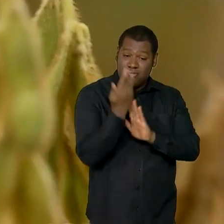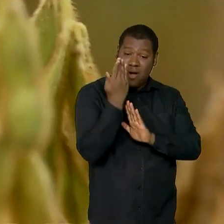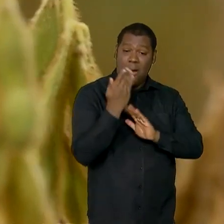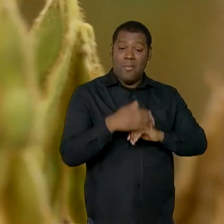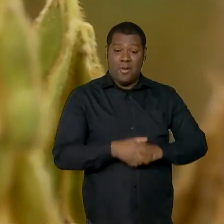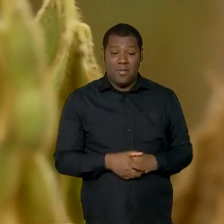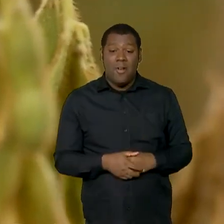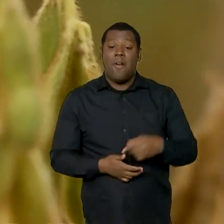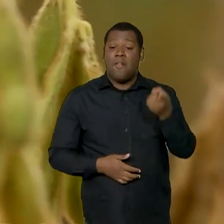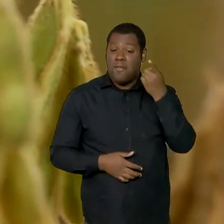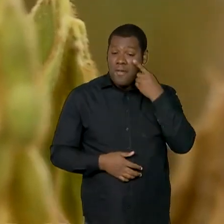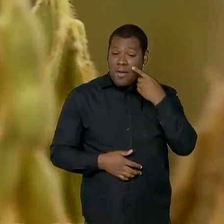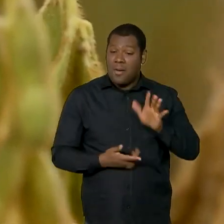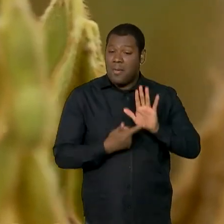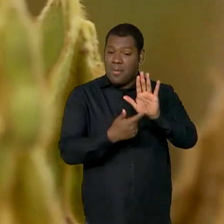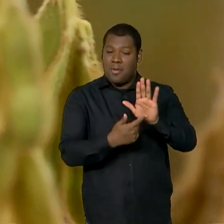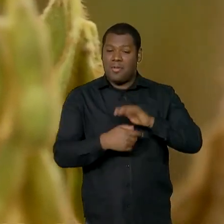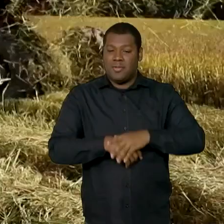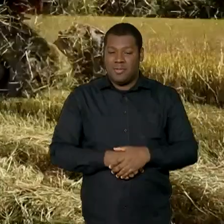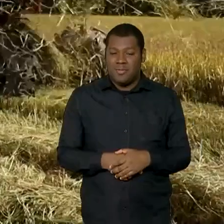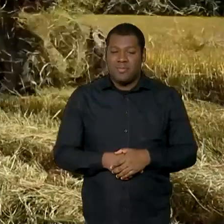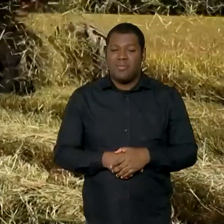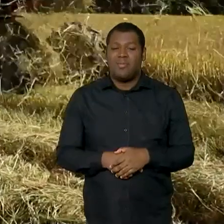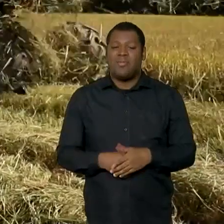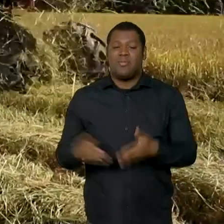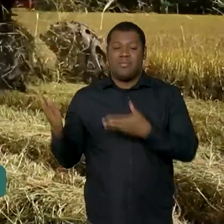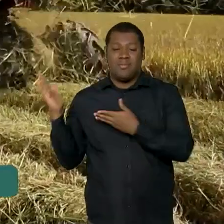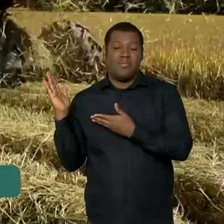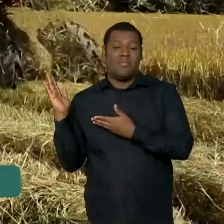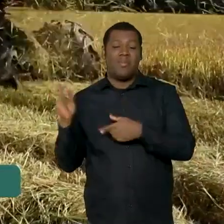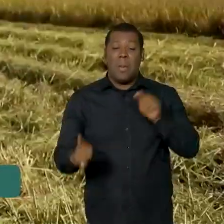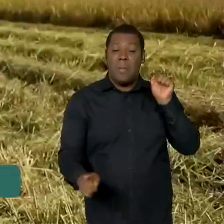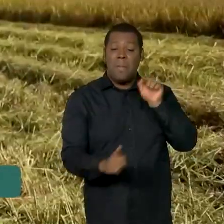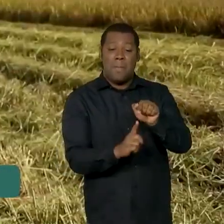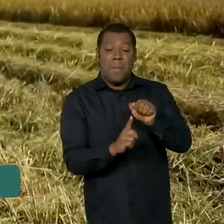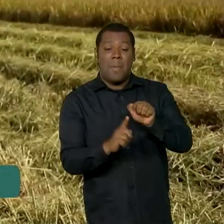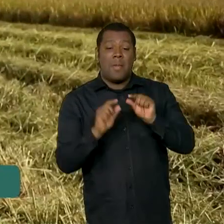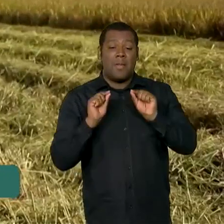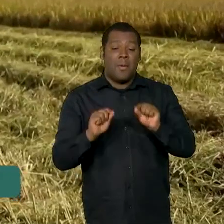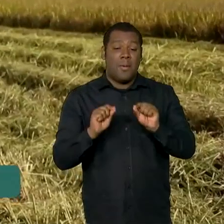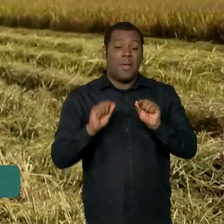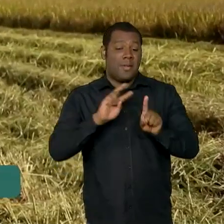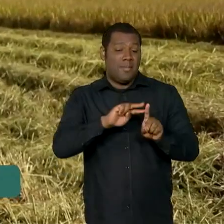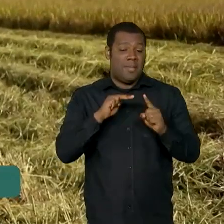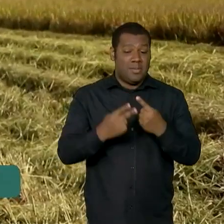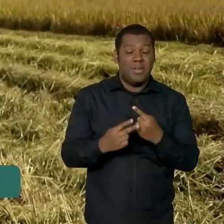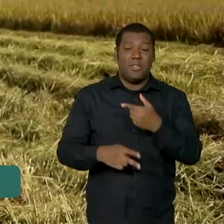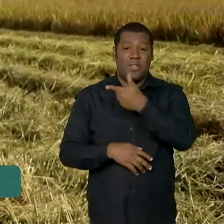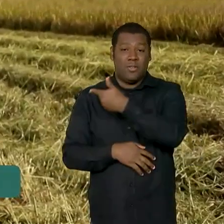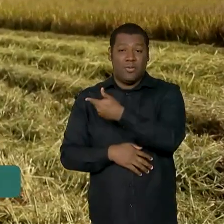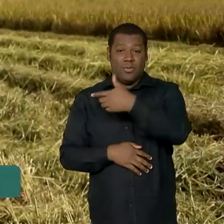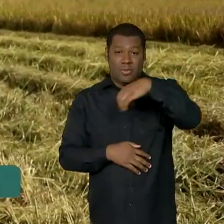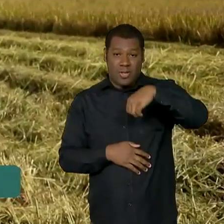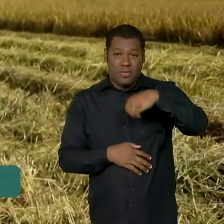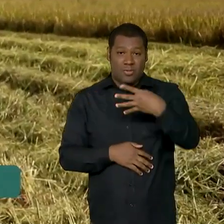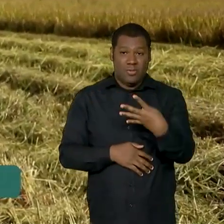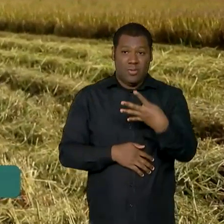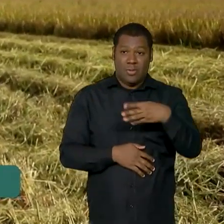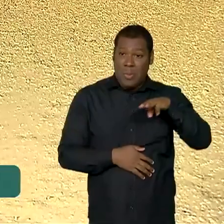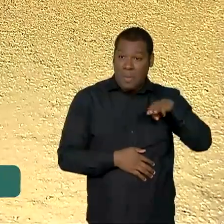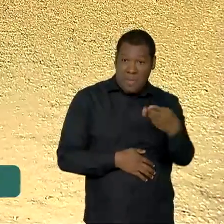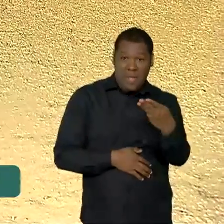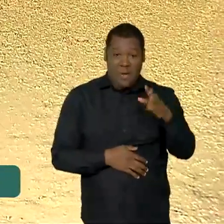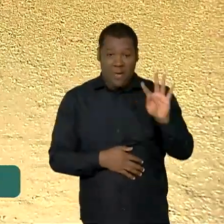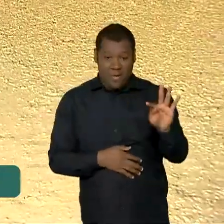Os dados apontam que a produção de grãos no país deve atingir um total de 294 milhões de